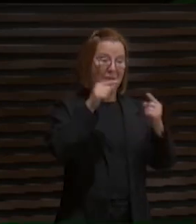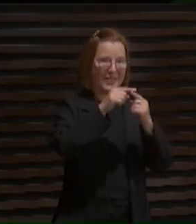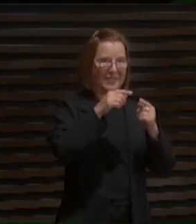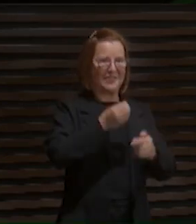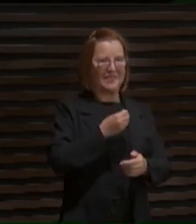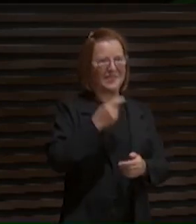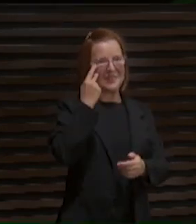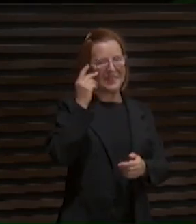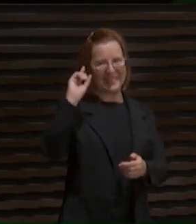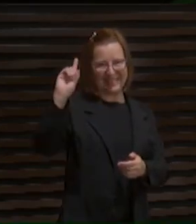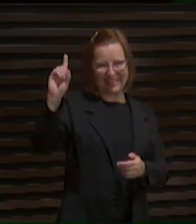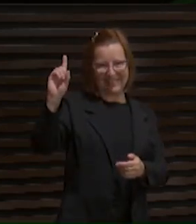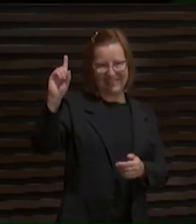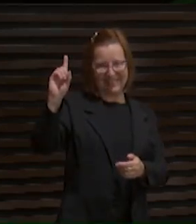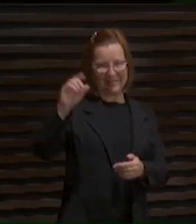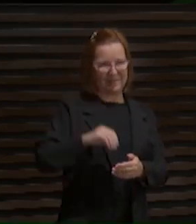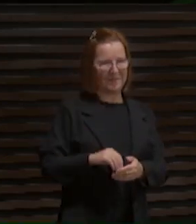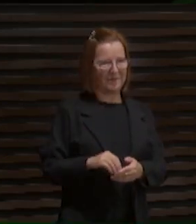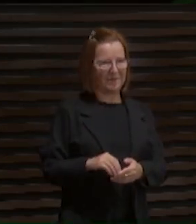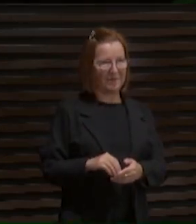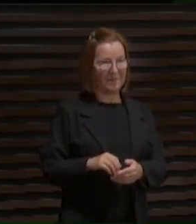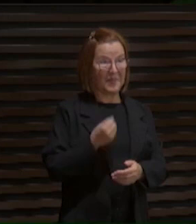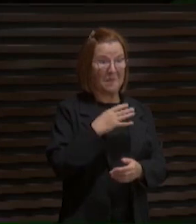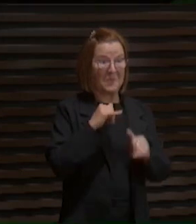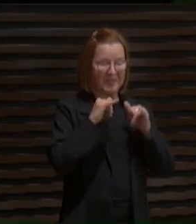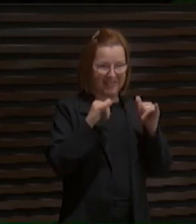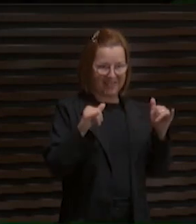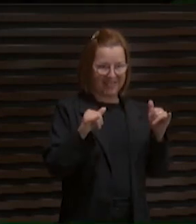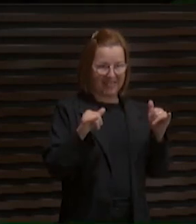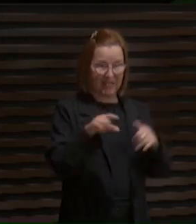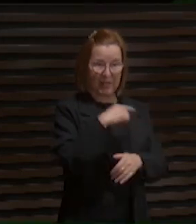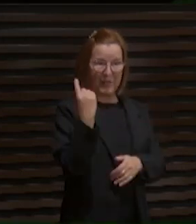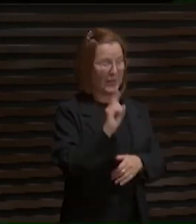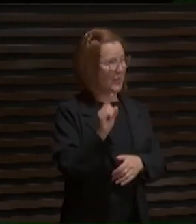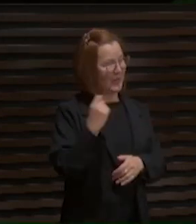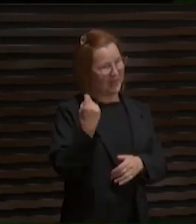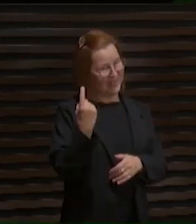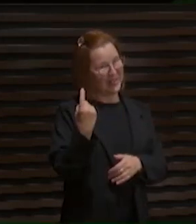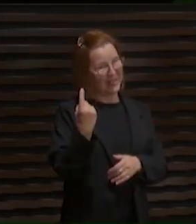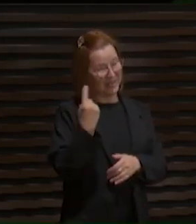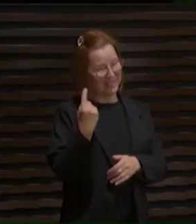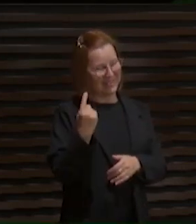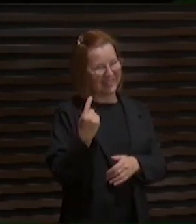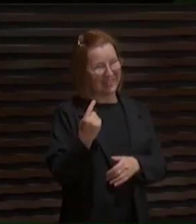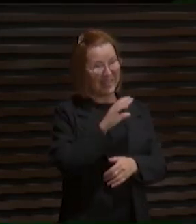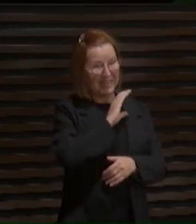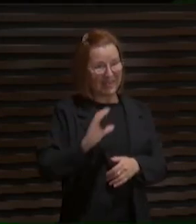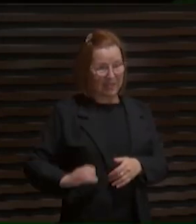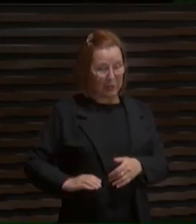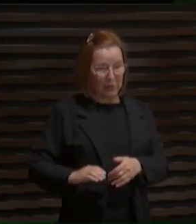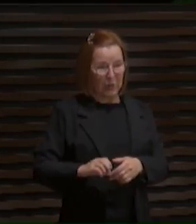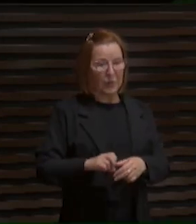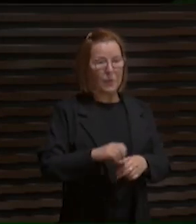Deus. A boa nova é que não estamos sozinhos nesse caminho. Cristo morreu por nós quando ainda éramos